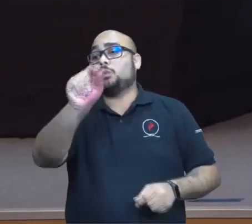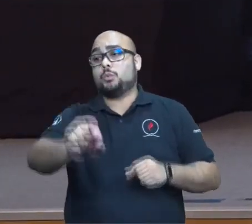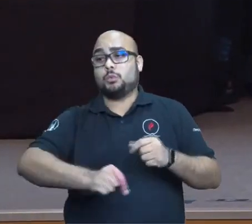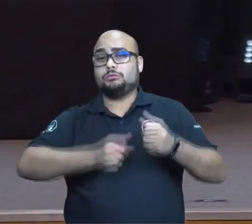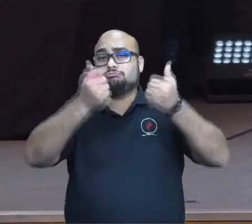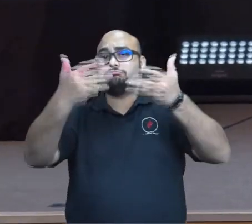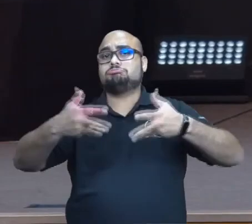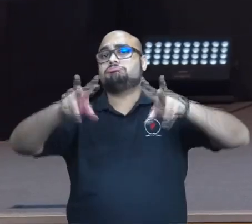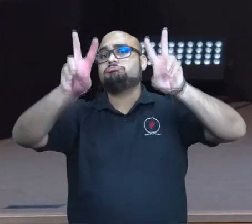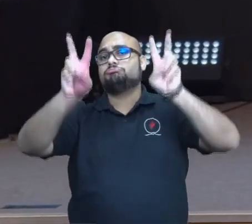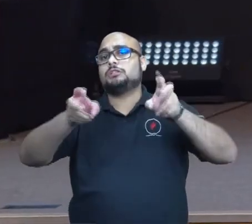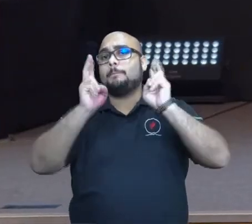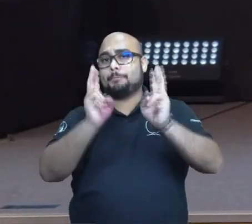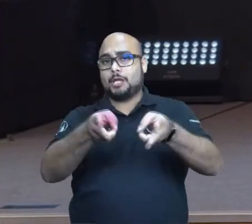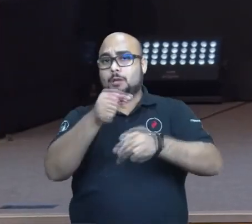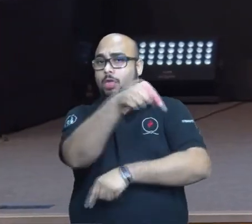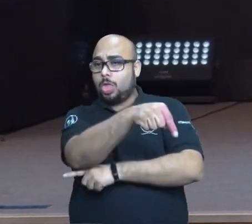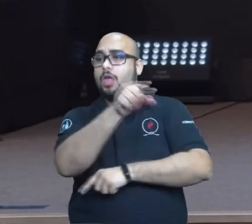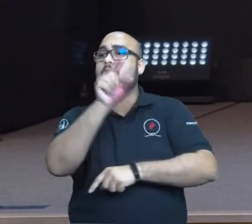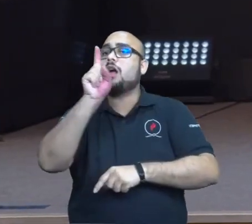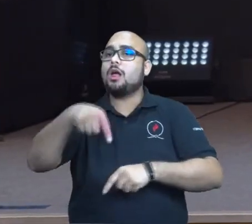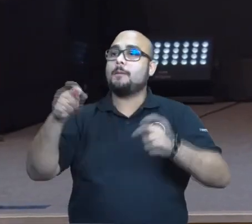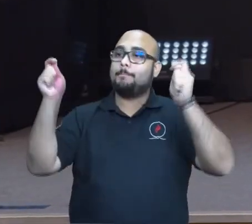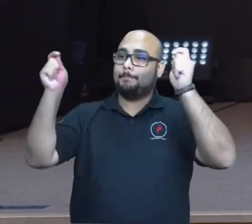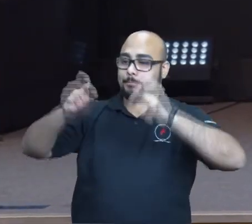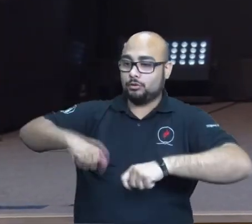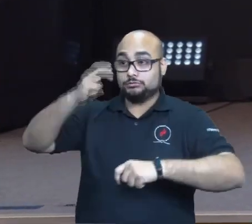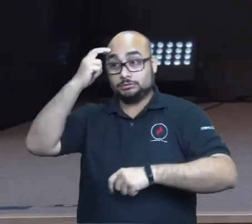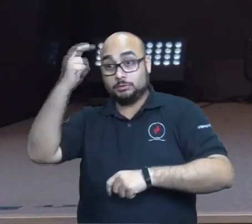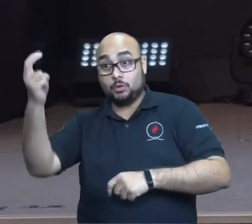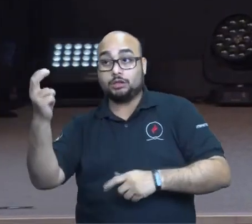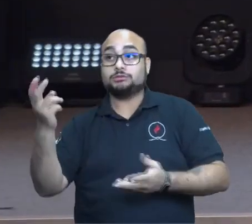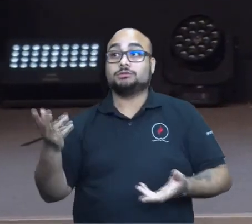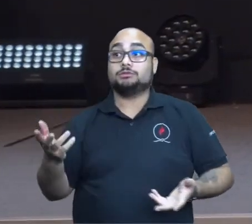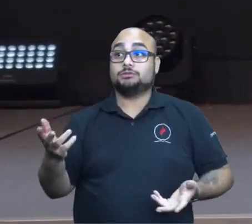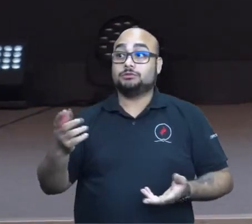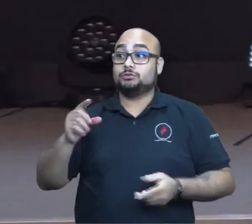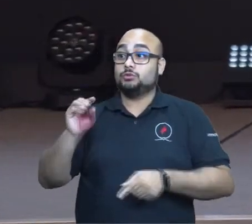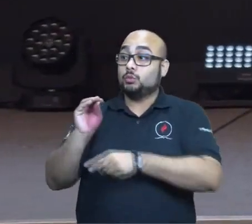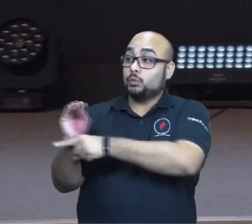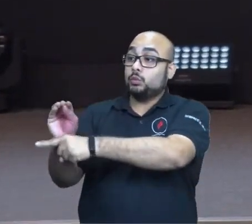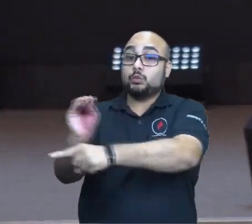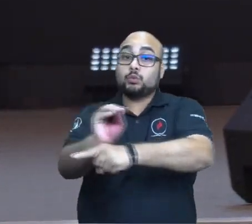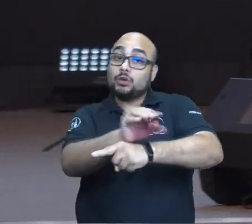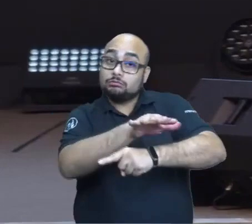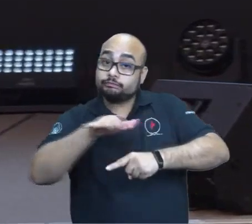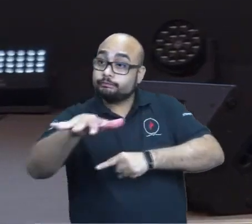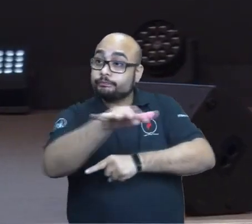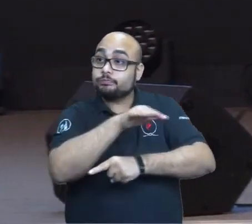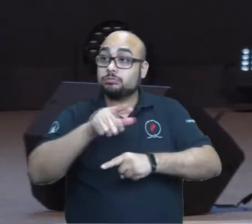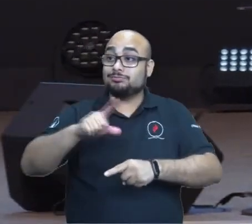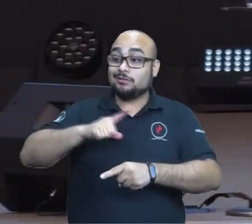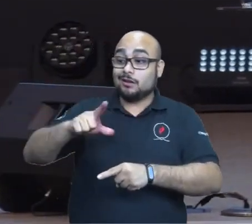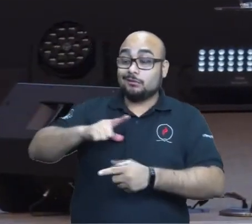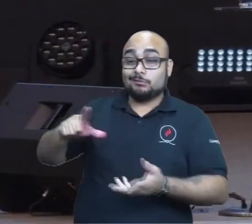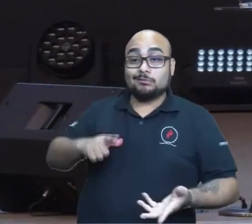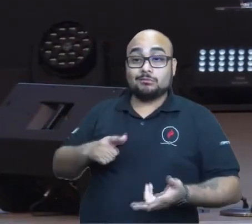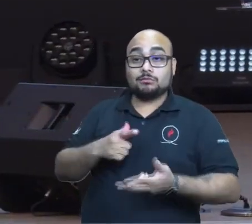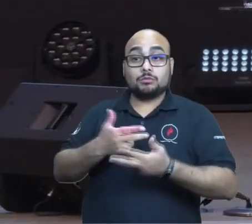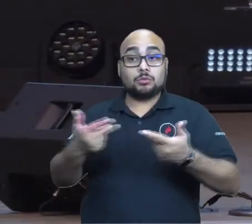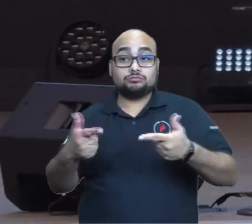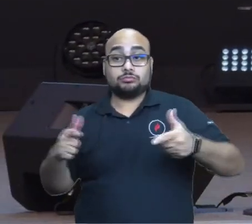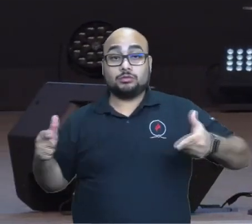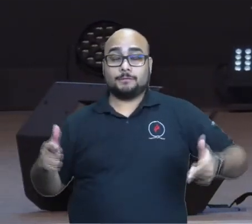capacidade de gerir o ter e o não ter a capacidade de administrar fazer a gestão